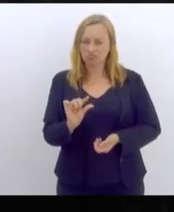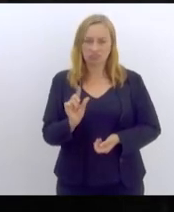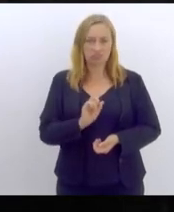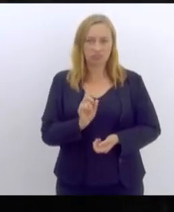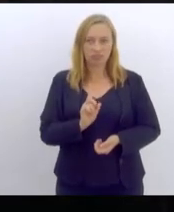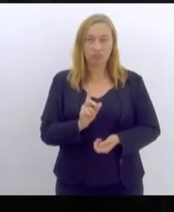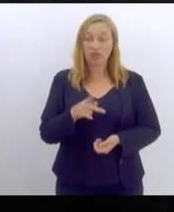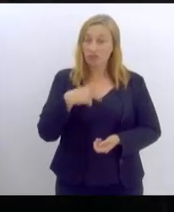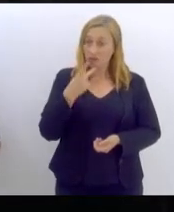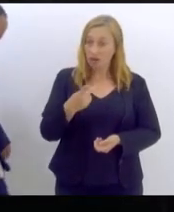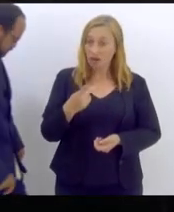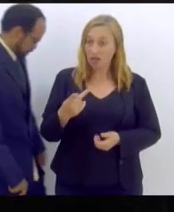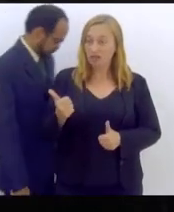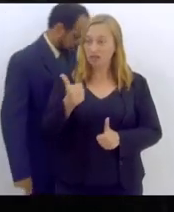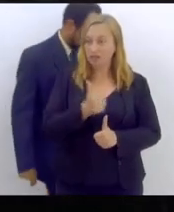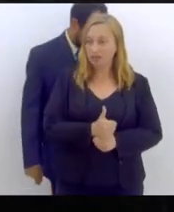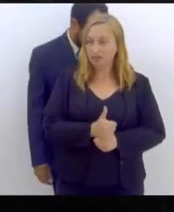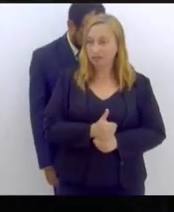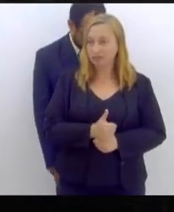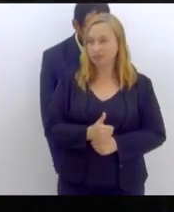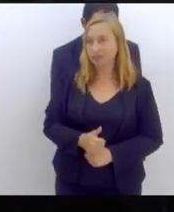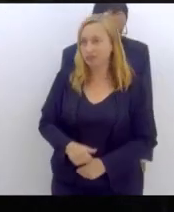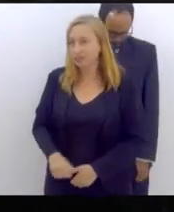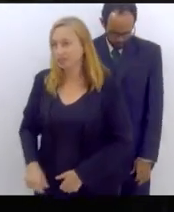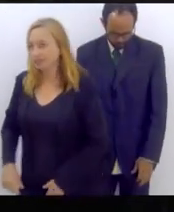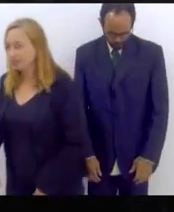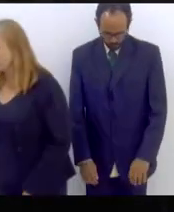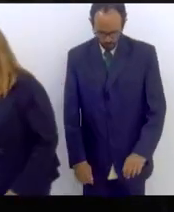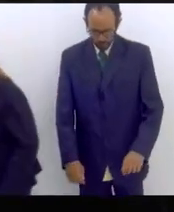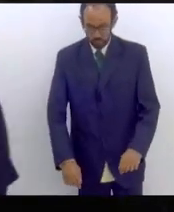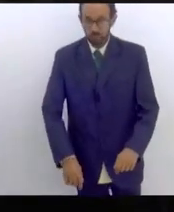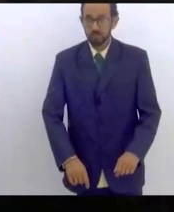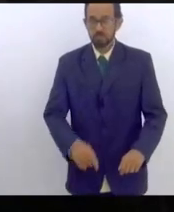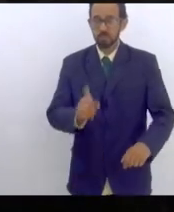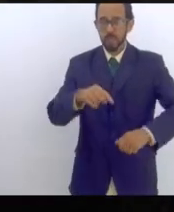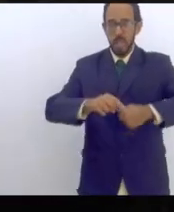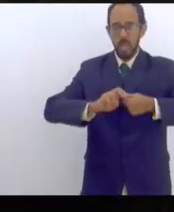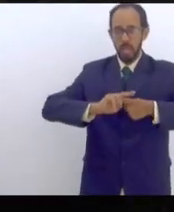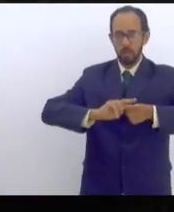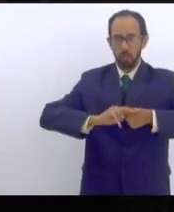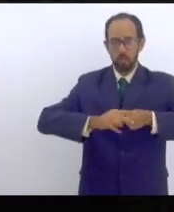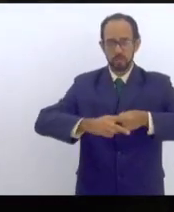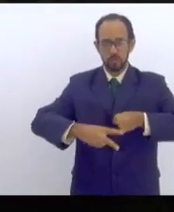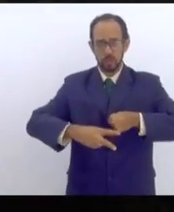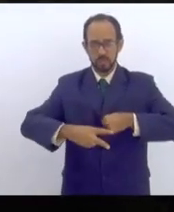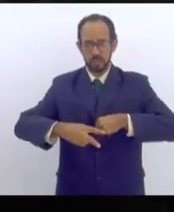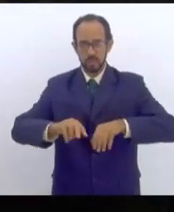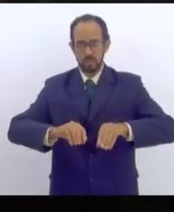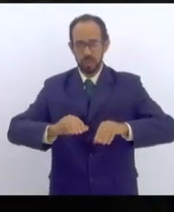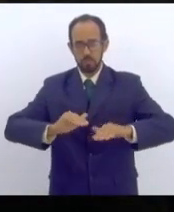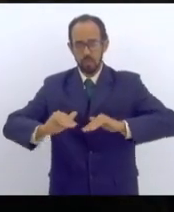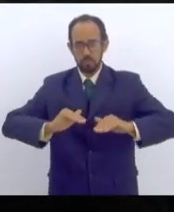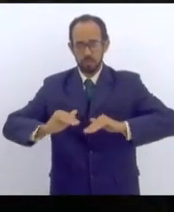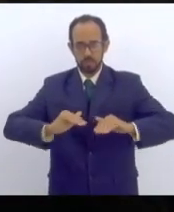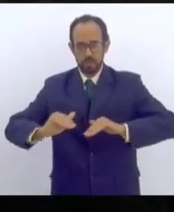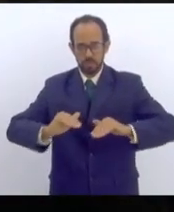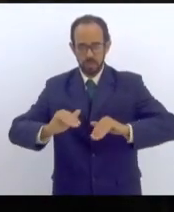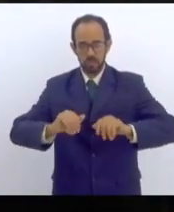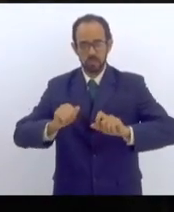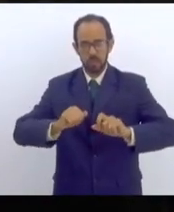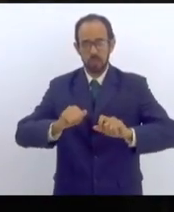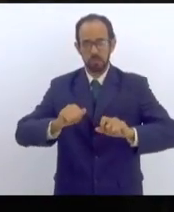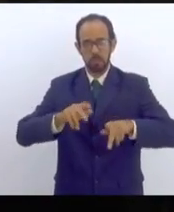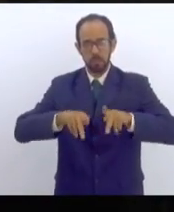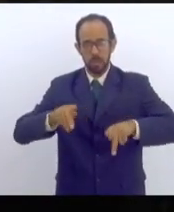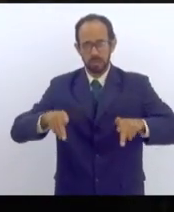dito, e é importante que nós registremos, que ele é fruto da mobilização da população LGBTQIA+, das mulheres,